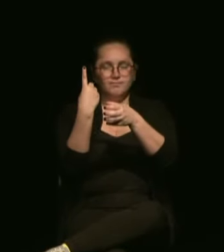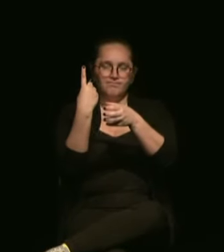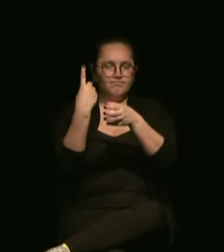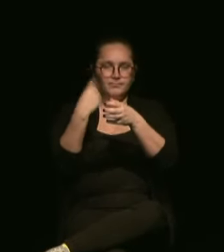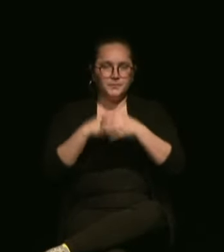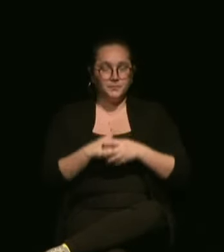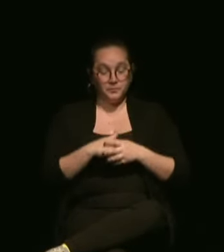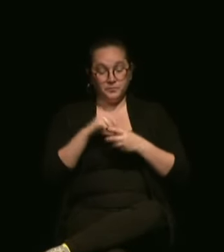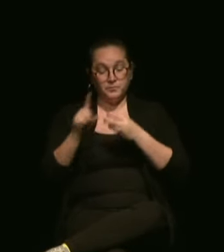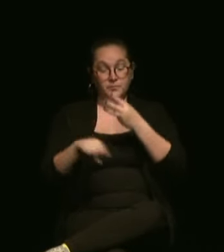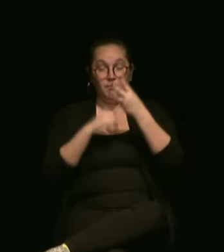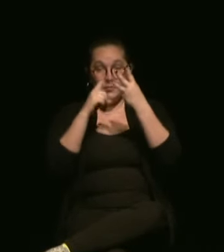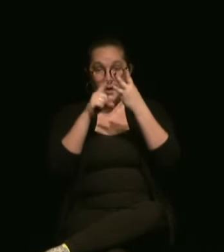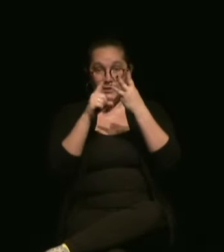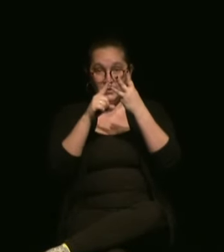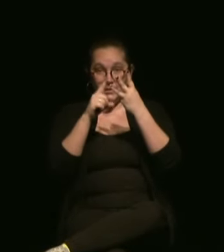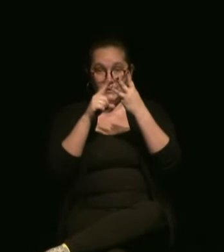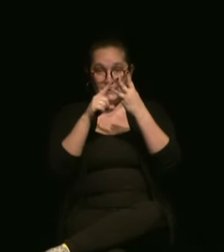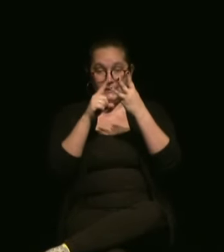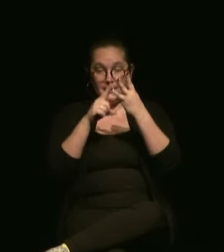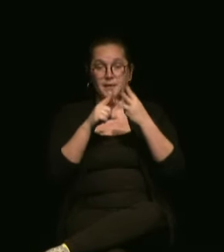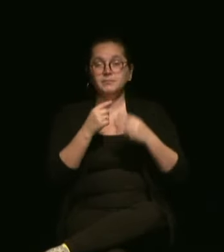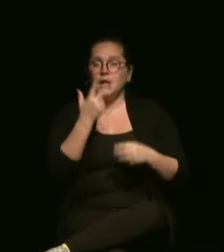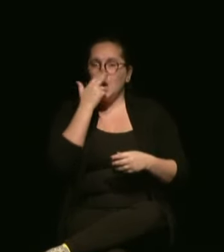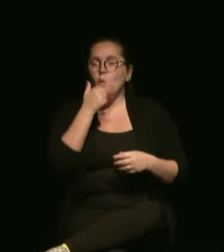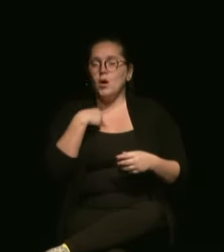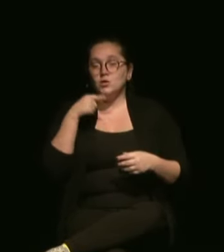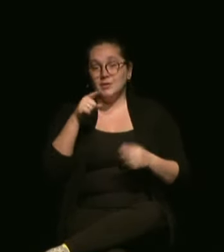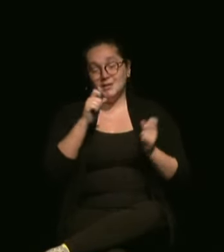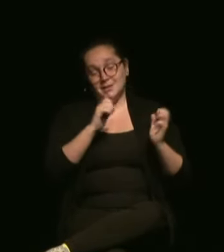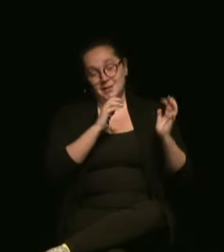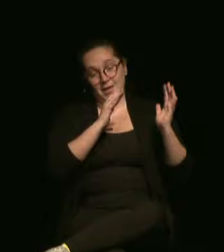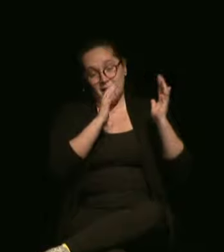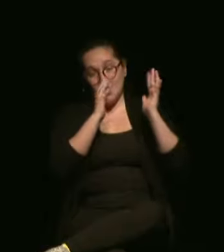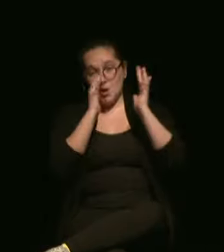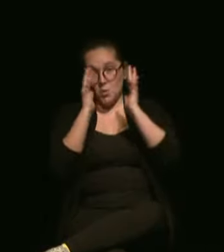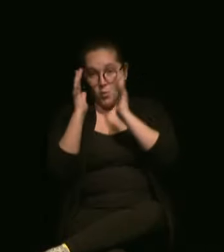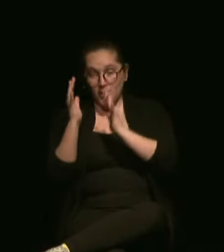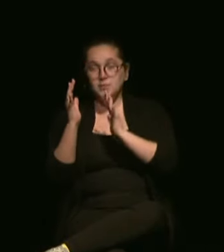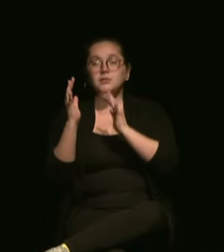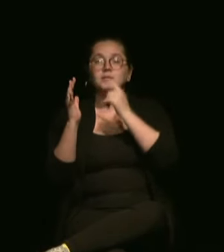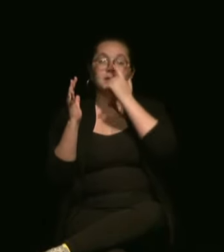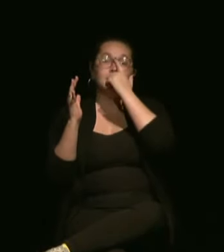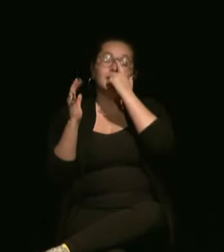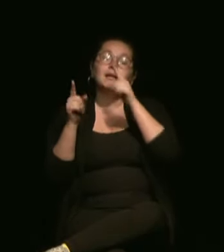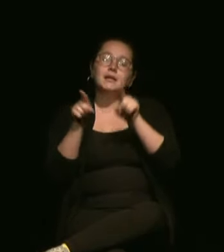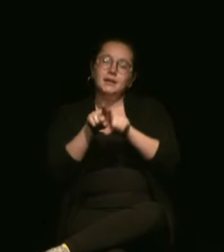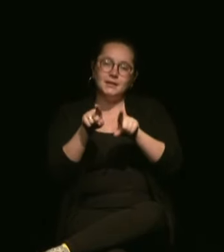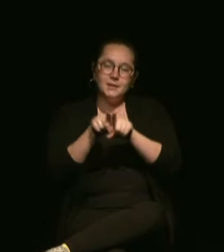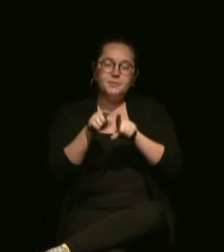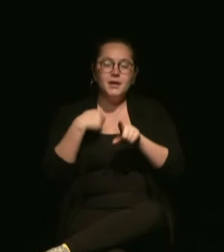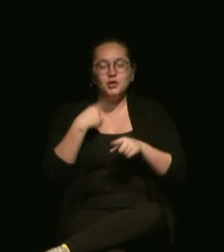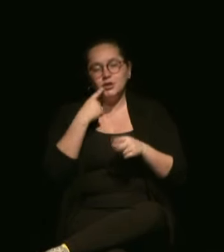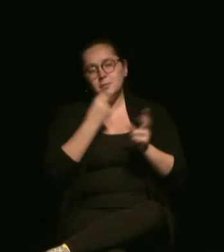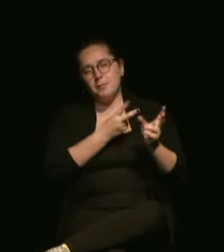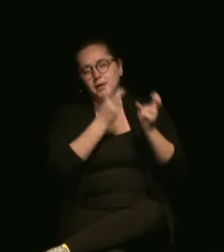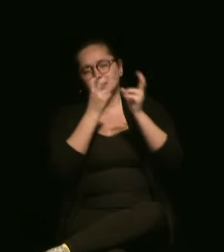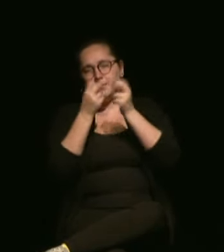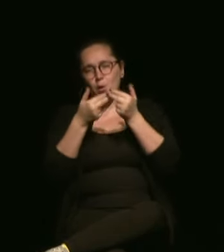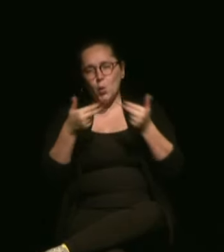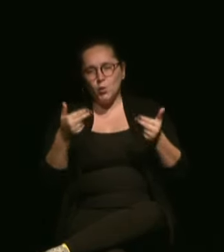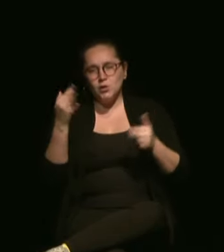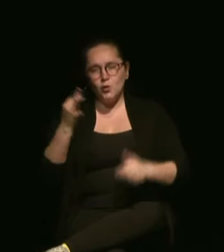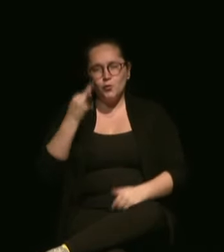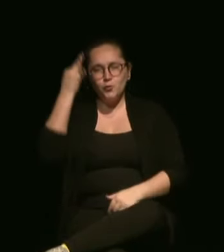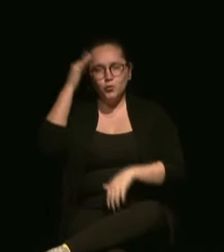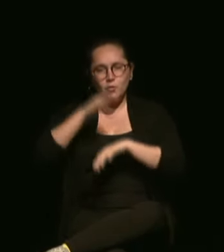A terceira coisa essencial dessa sequência, e que, de novo, antecipa o cinema do Coutinho, é